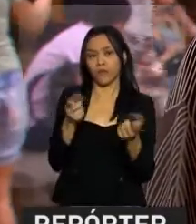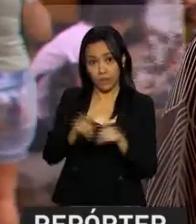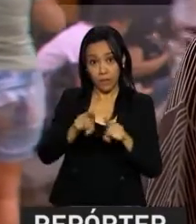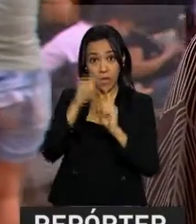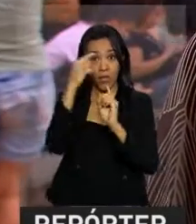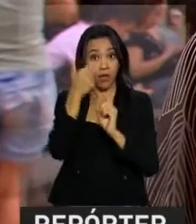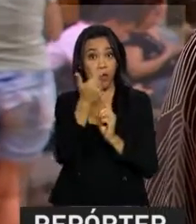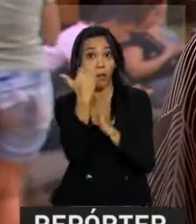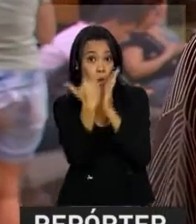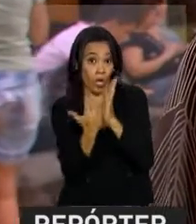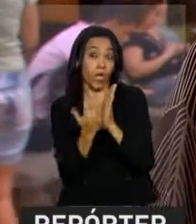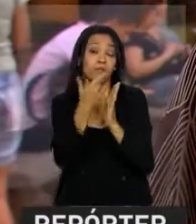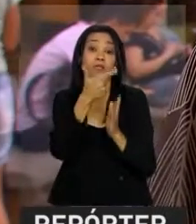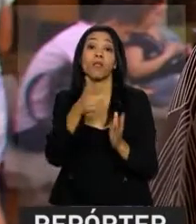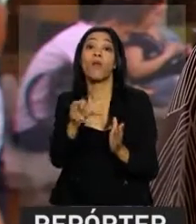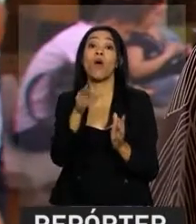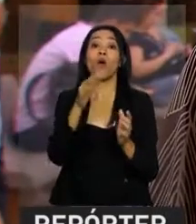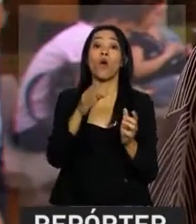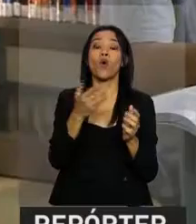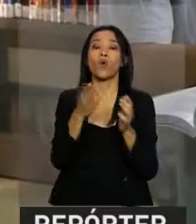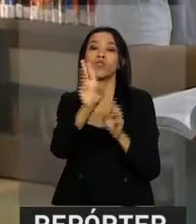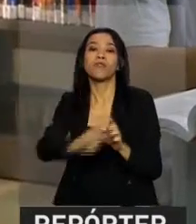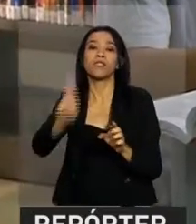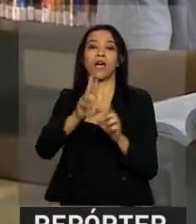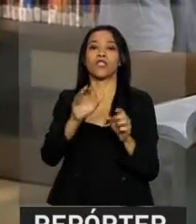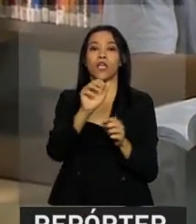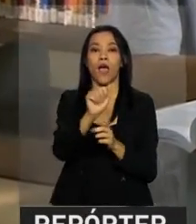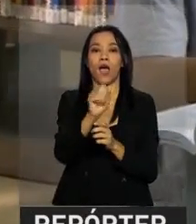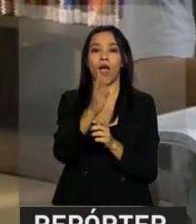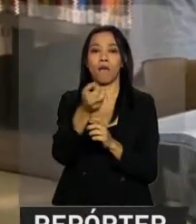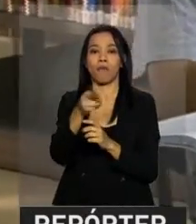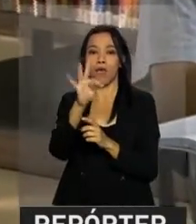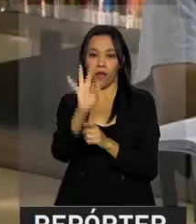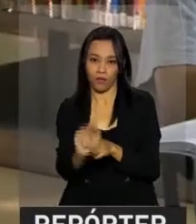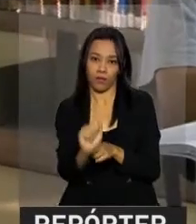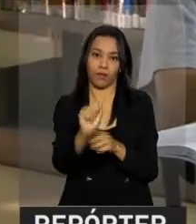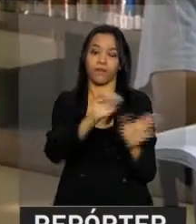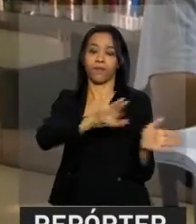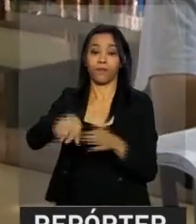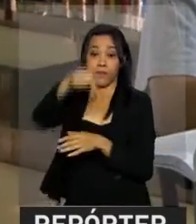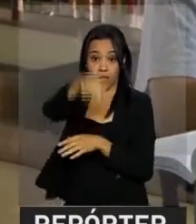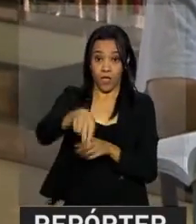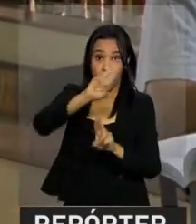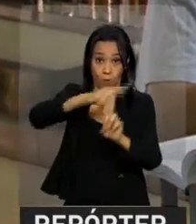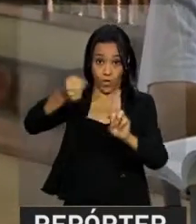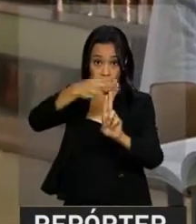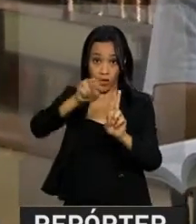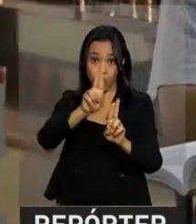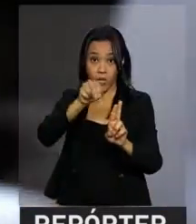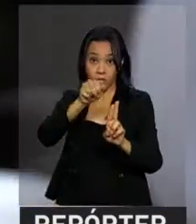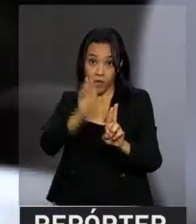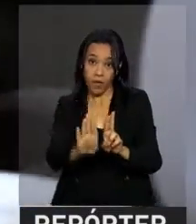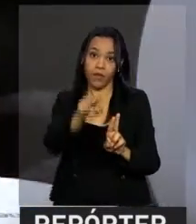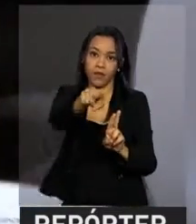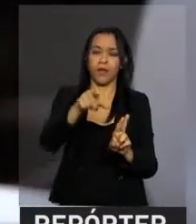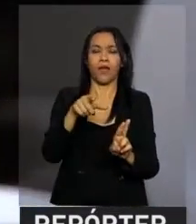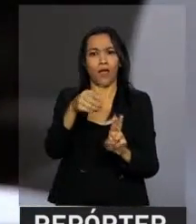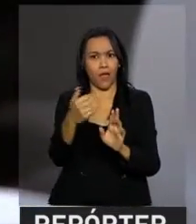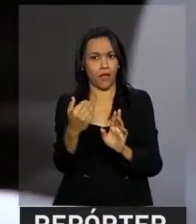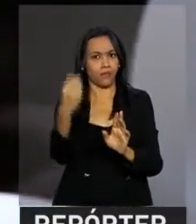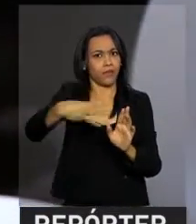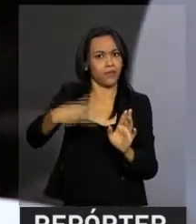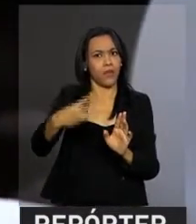programas como universidade aberta do brasil na universidade de brasília a terceira em número de programas de pós graduação do brasil